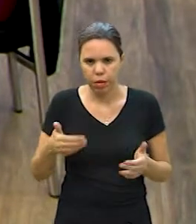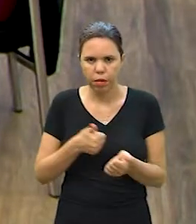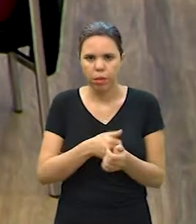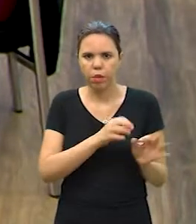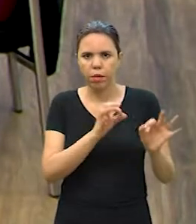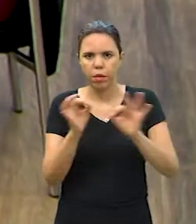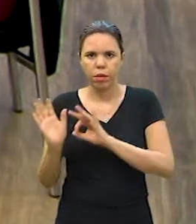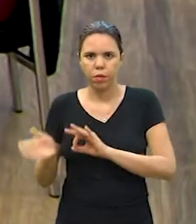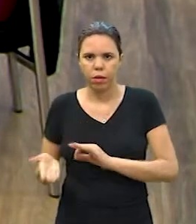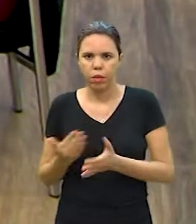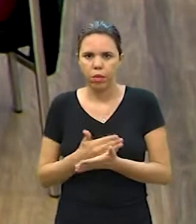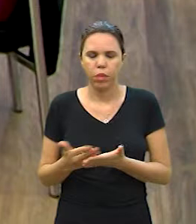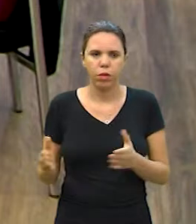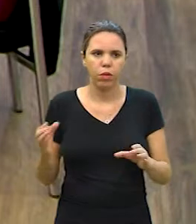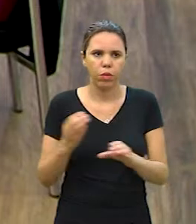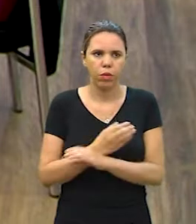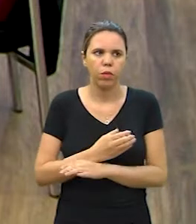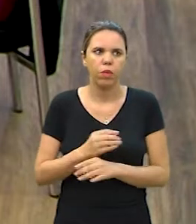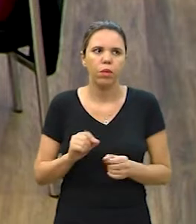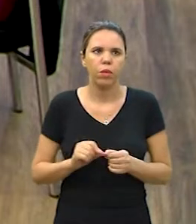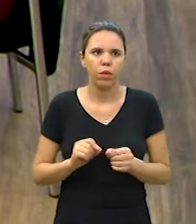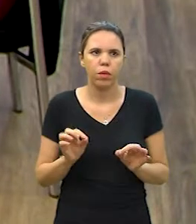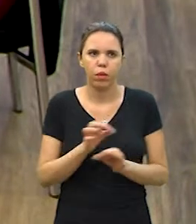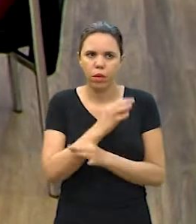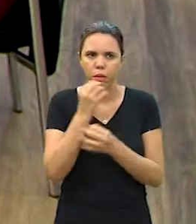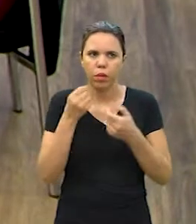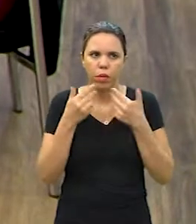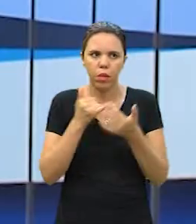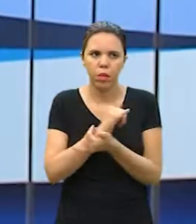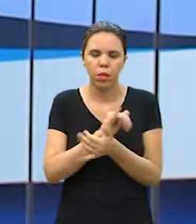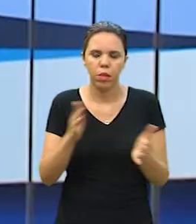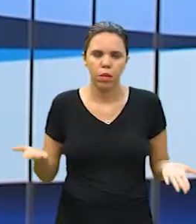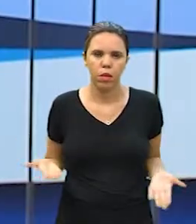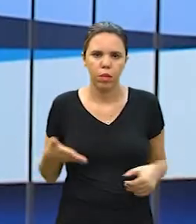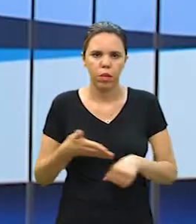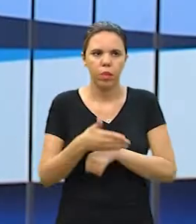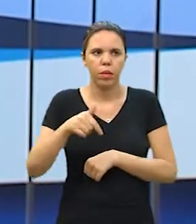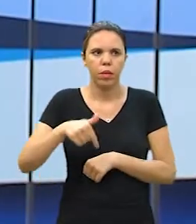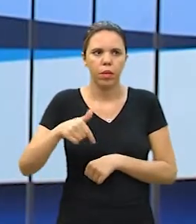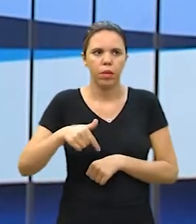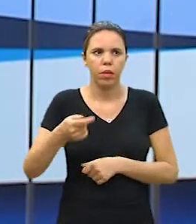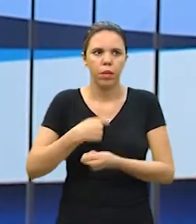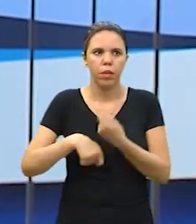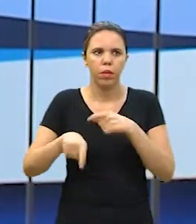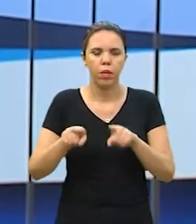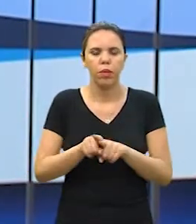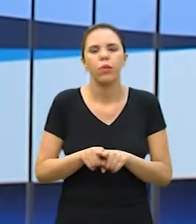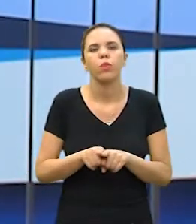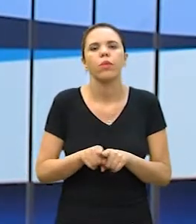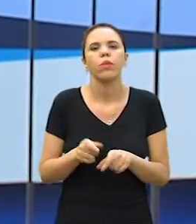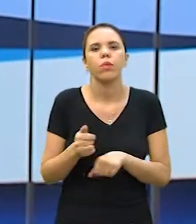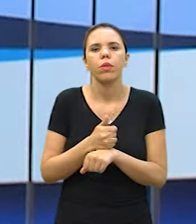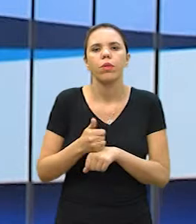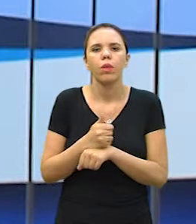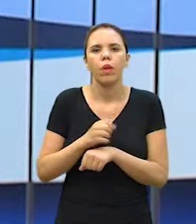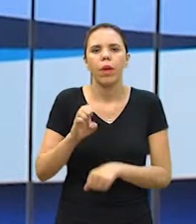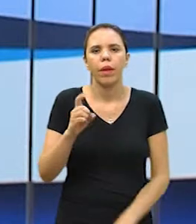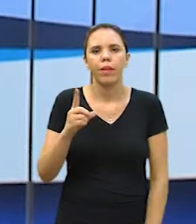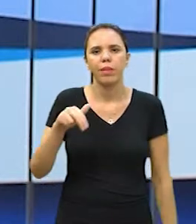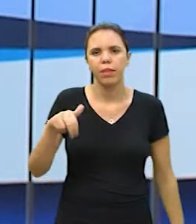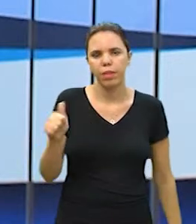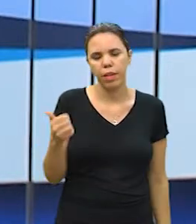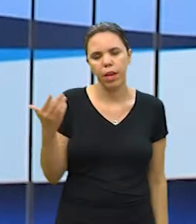de acompanhamento, já em remissão total. É uma ótima notícia. E participa aqui do Questão de Ordem também a Edna